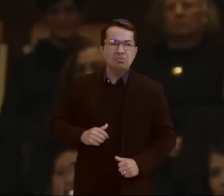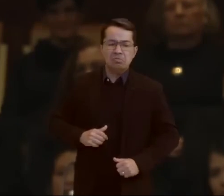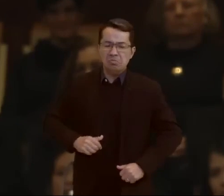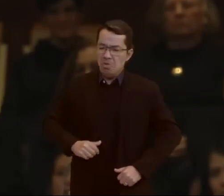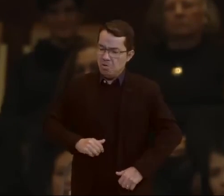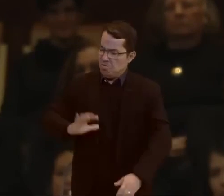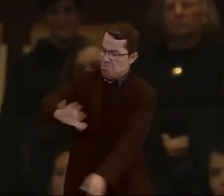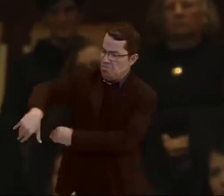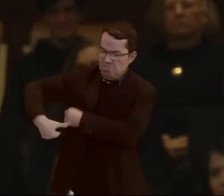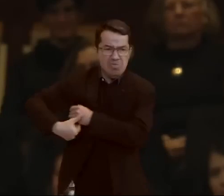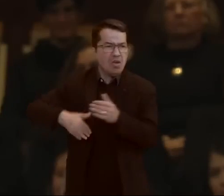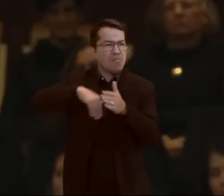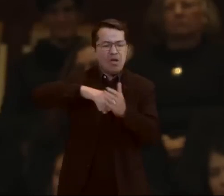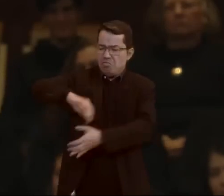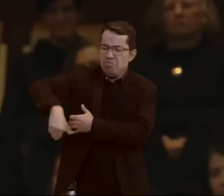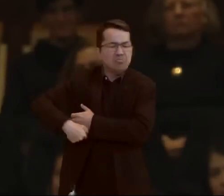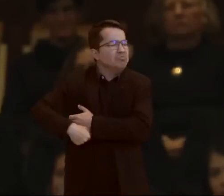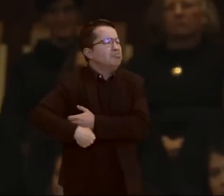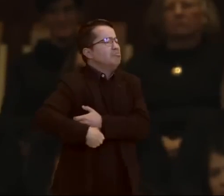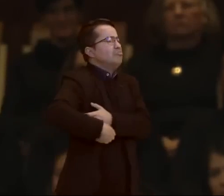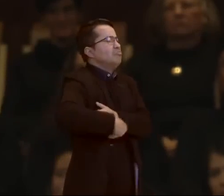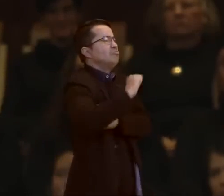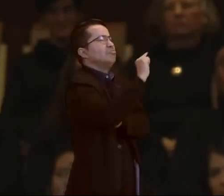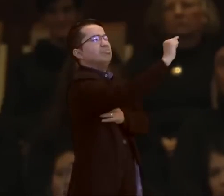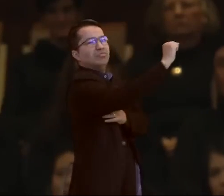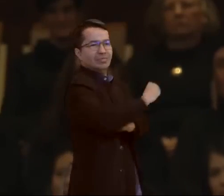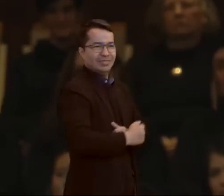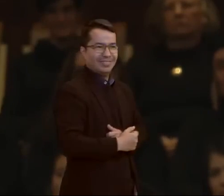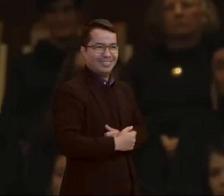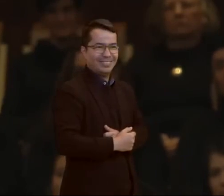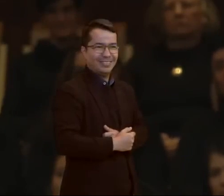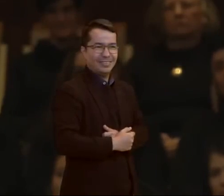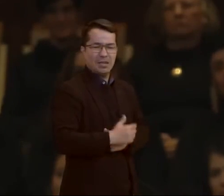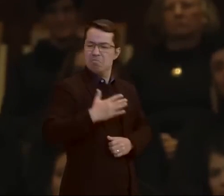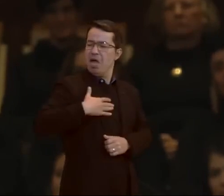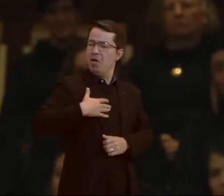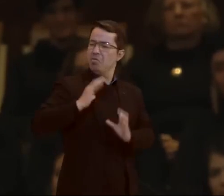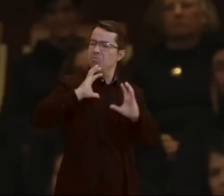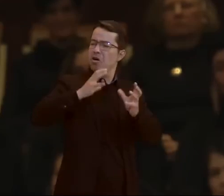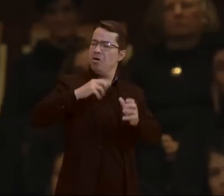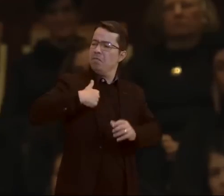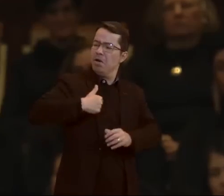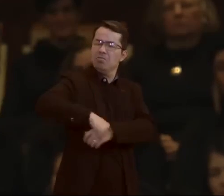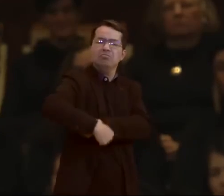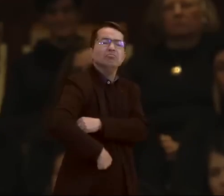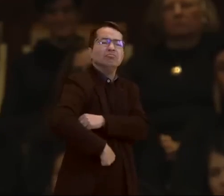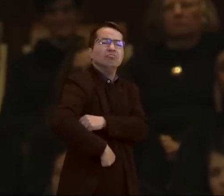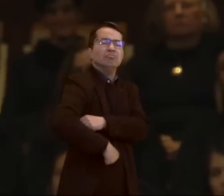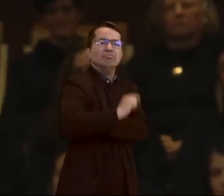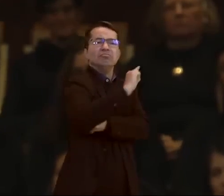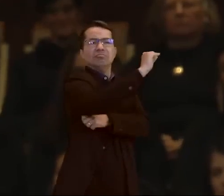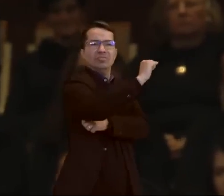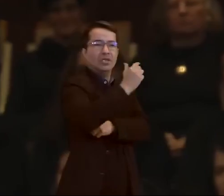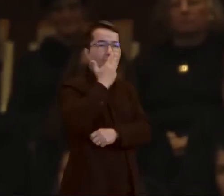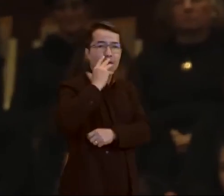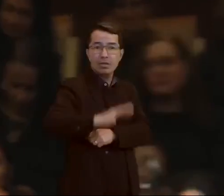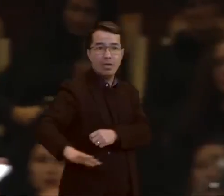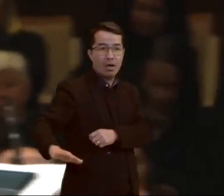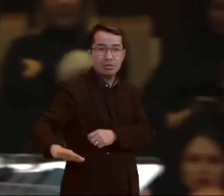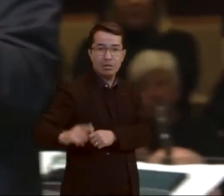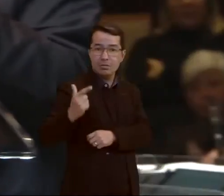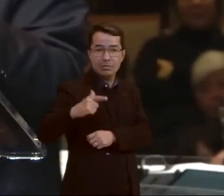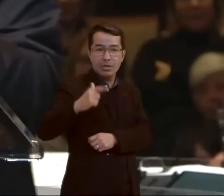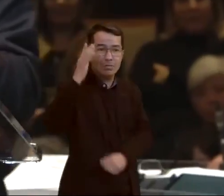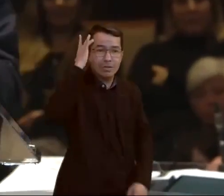tchau. Gente madura senta no banco para ver o melhor jogar. E aí a gente tem que